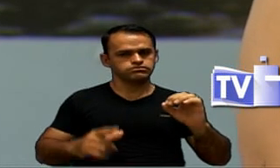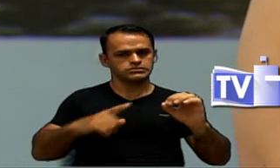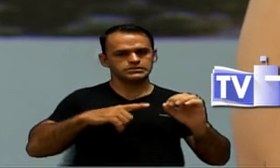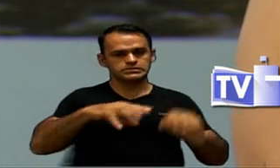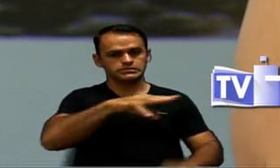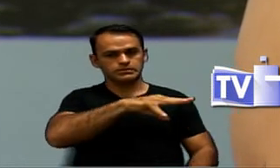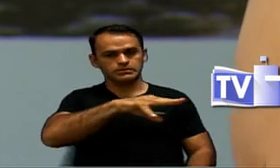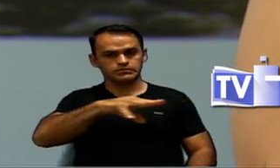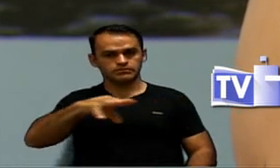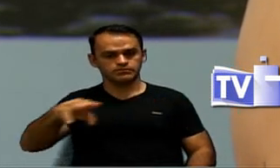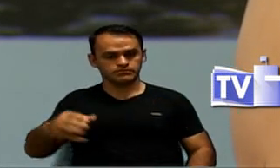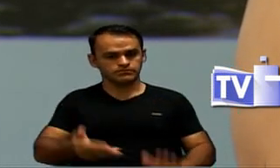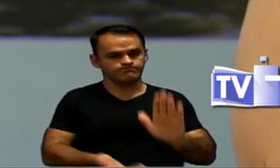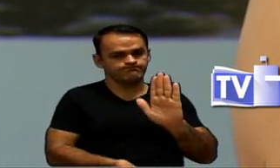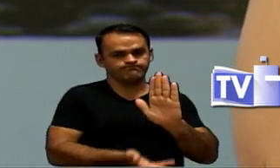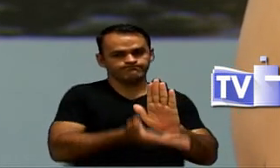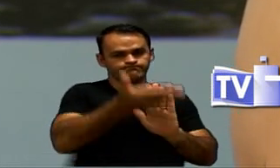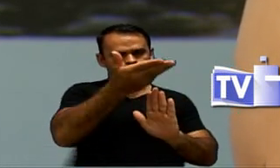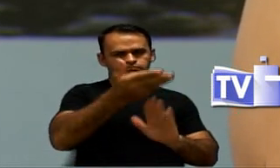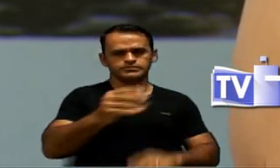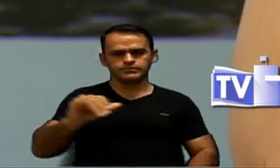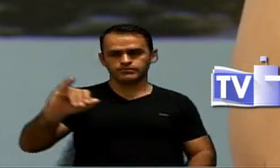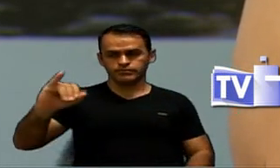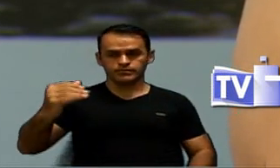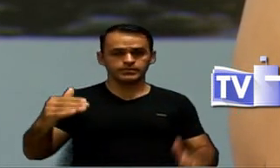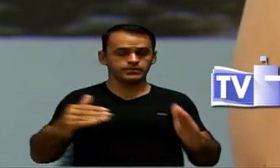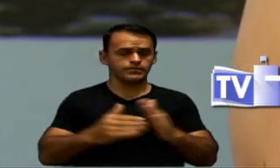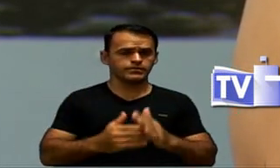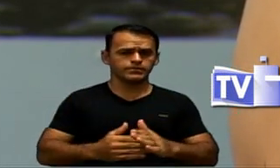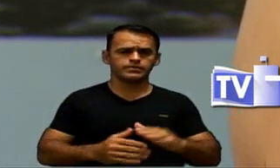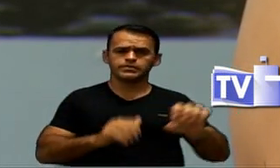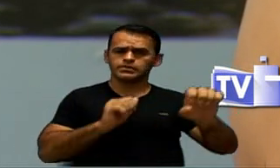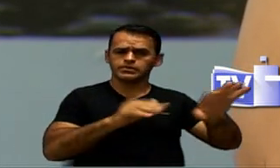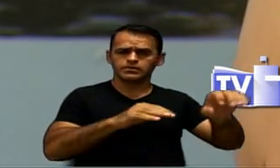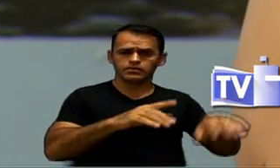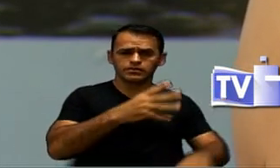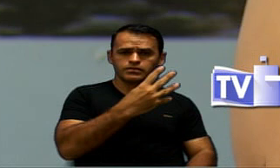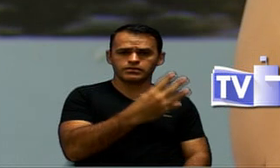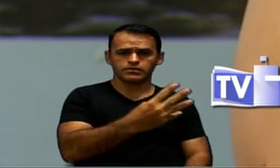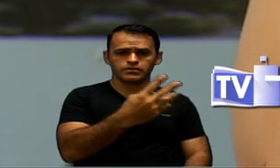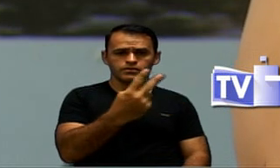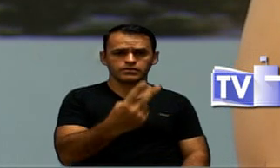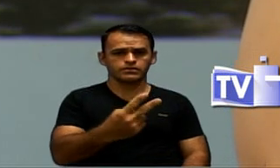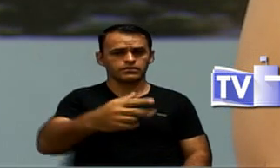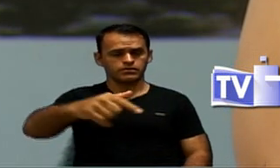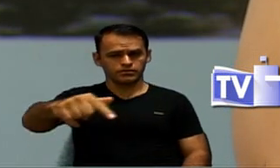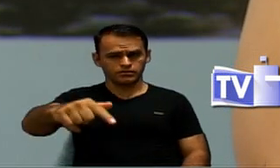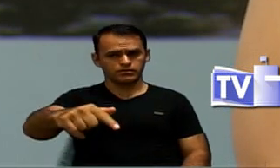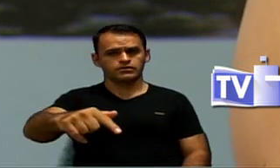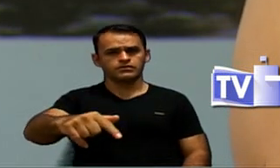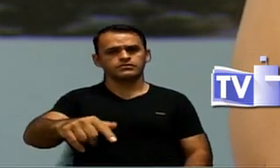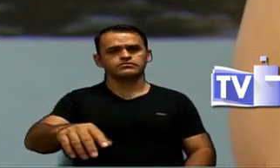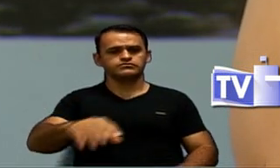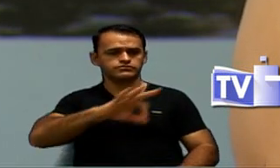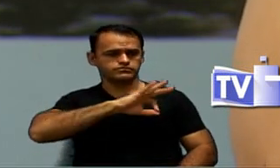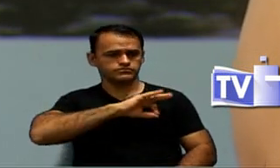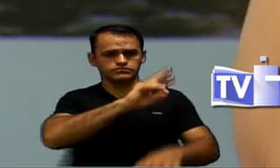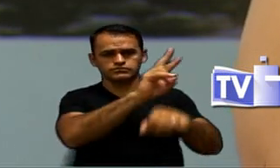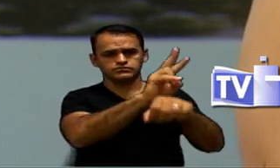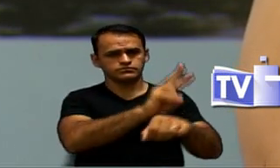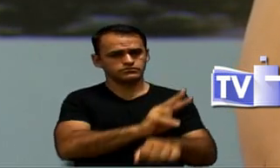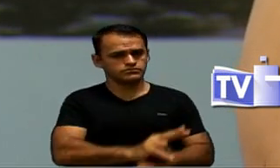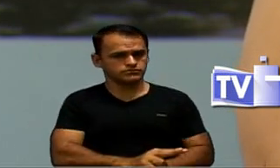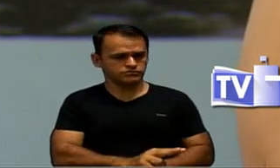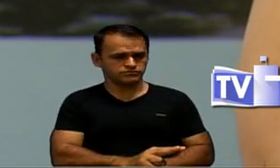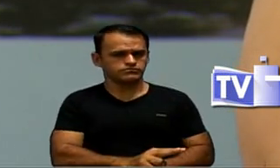média do ano passado. E de janeiro a setembro, já foram concedidas 423 medidas protetivas, né? Que